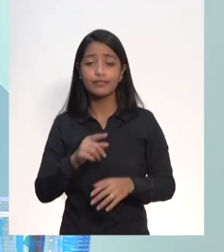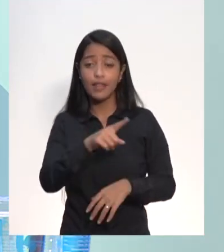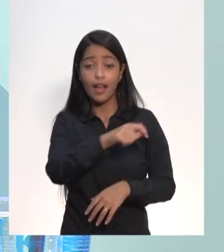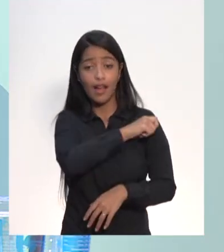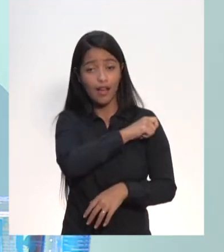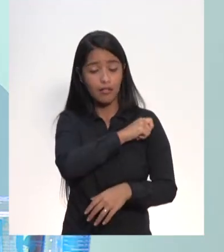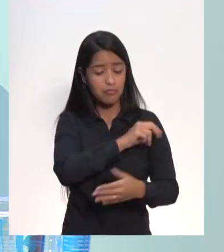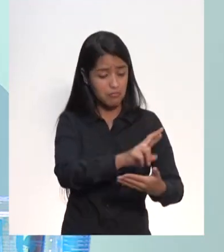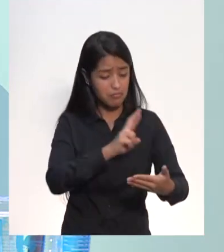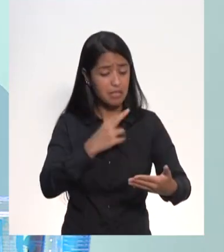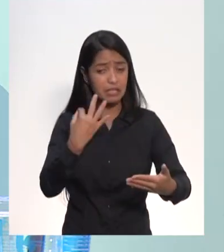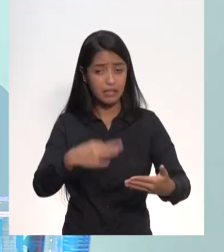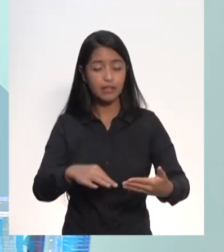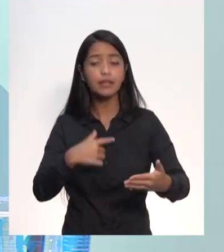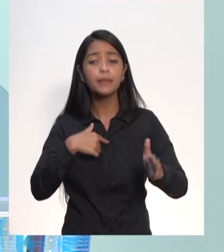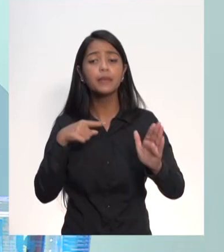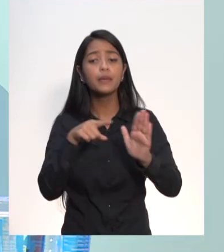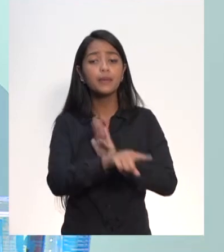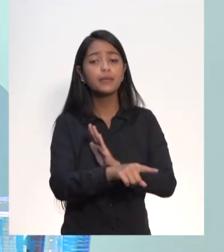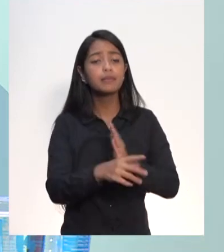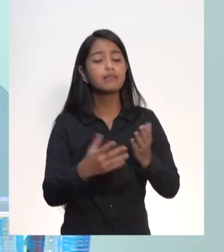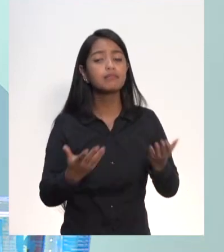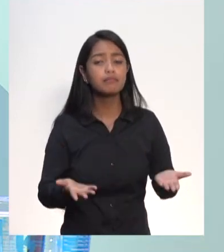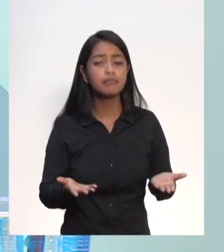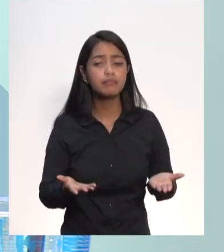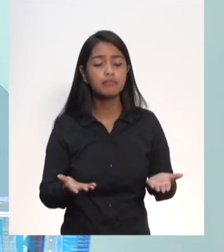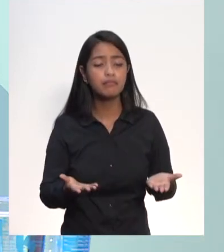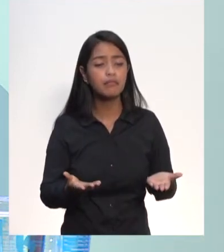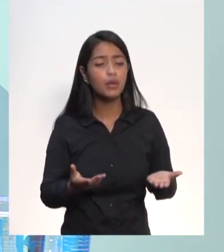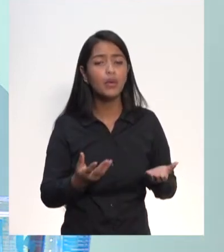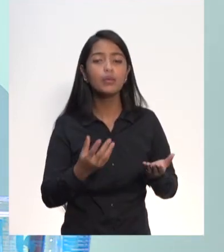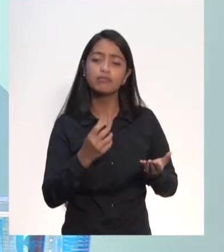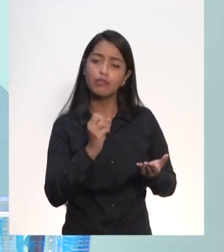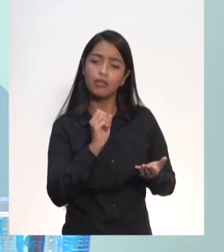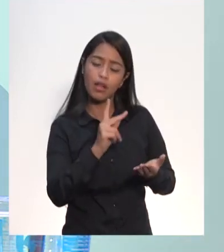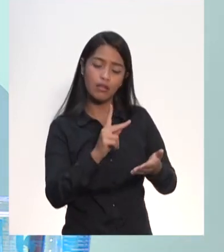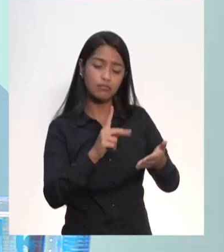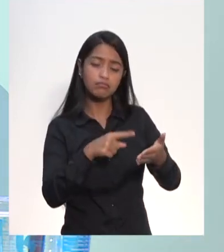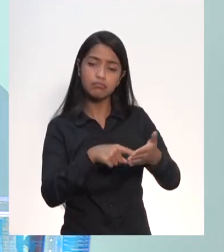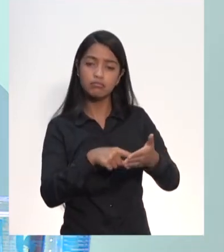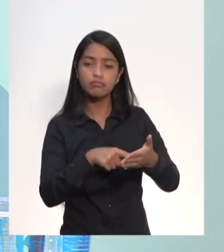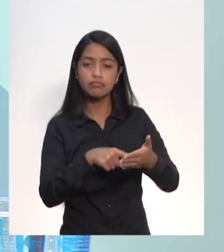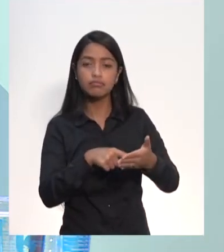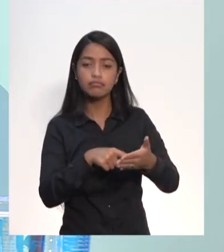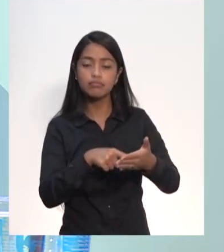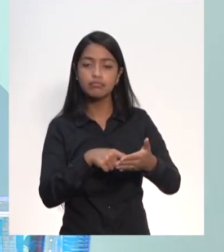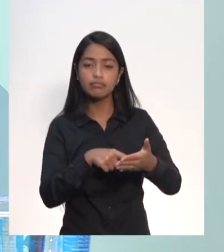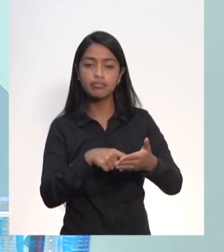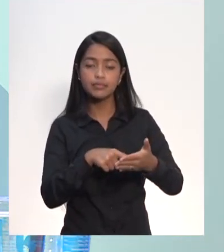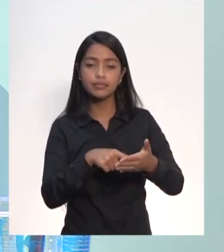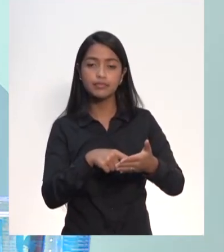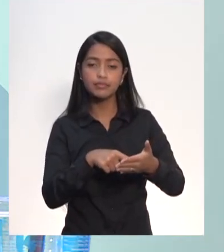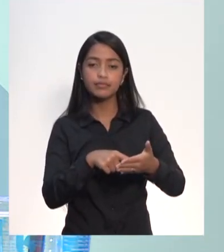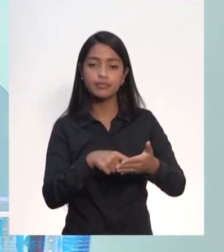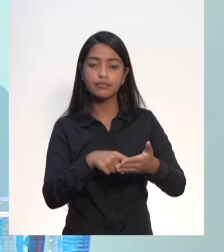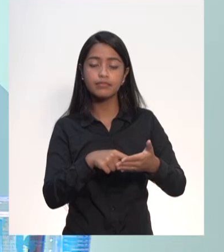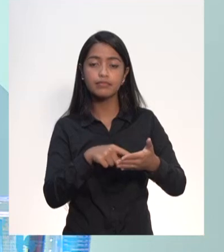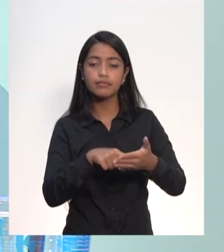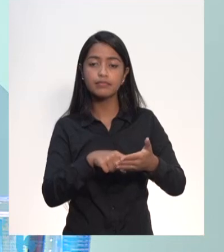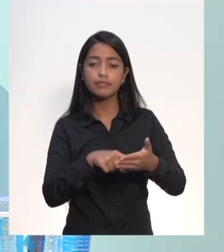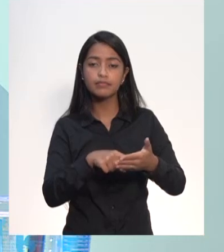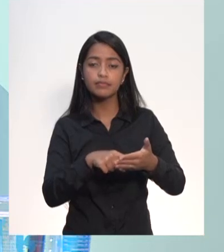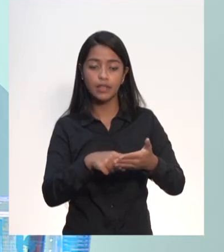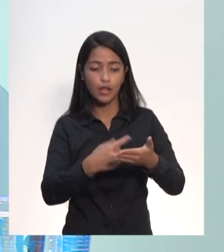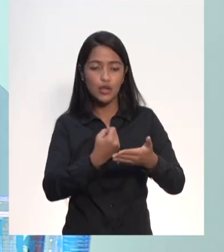ok, está certo, aí você vai comentar, mas você apresenta argumentos. Você fala, ó, tudo bem, aqui a gente está trabalhando numa escala de números um